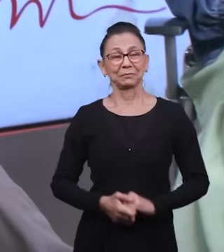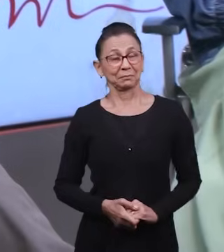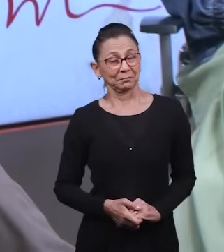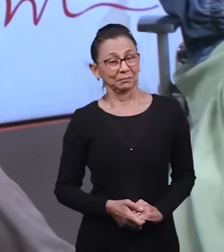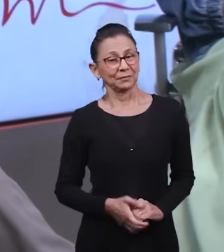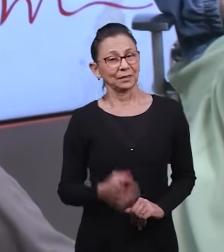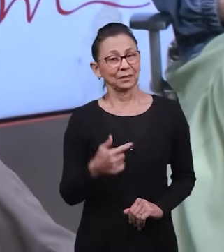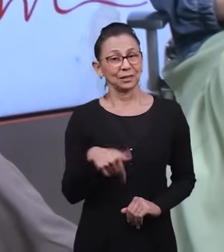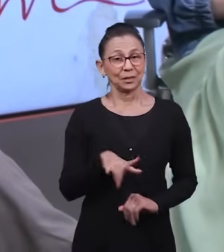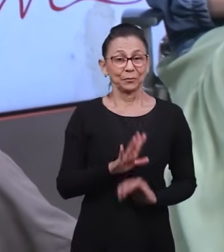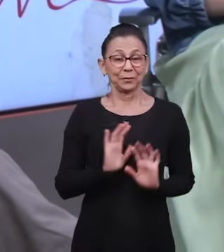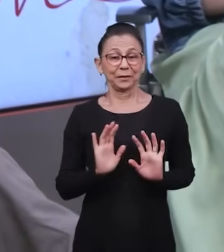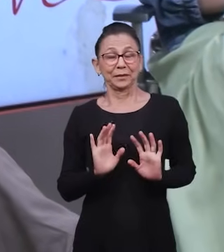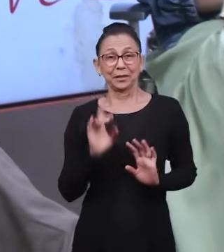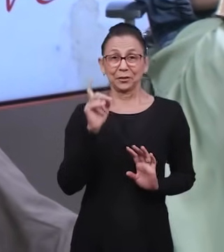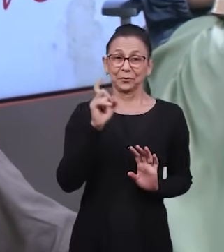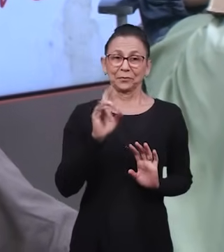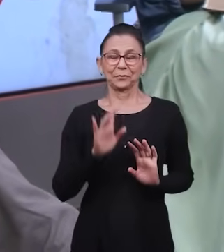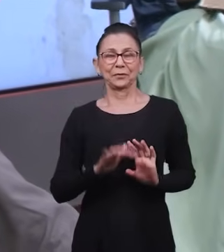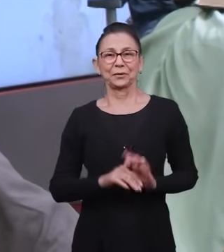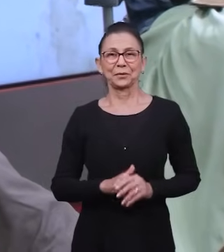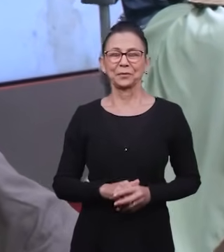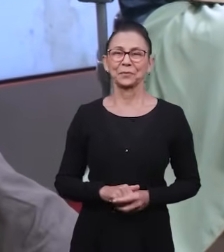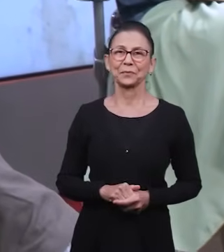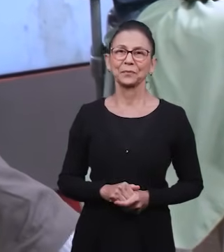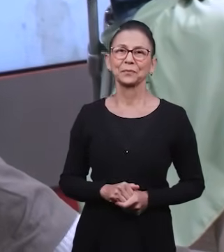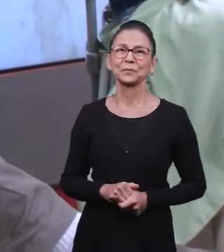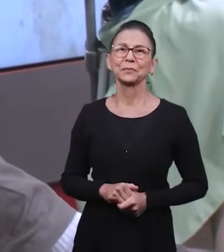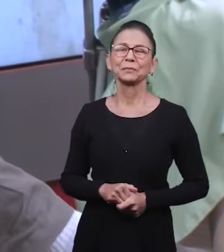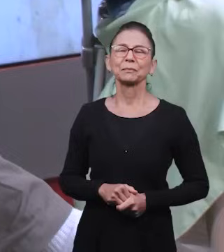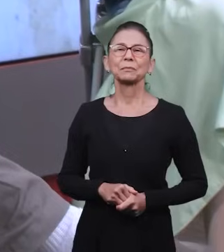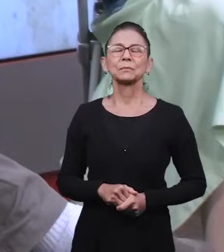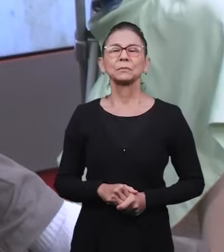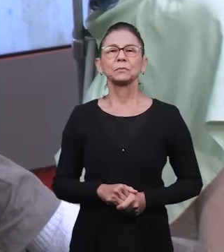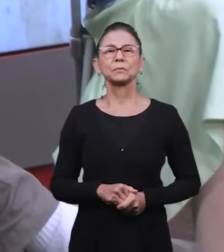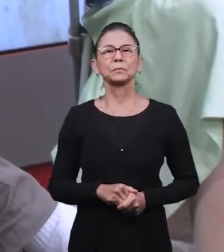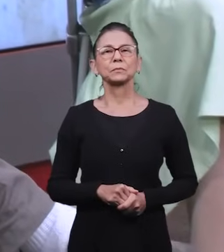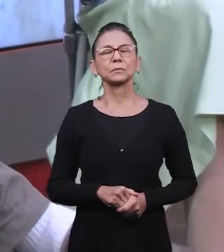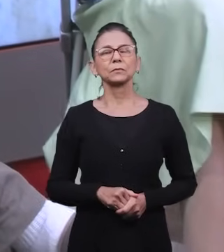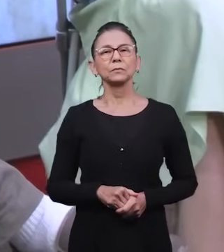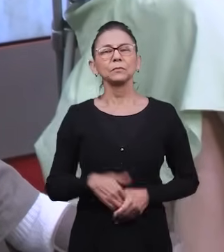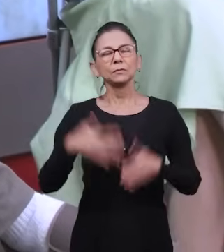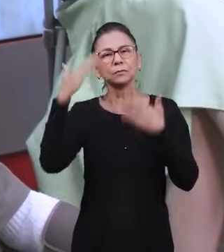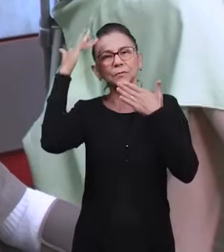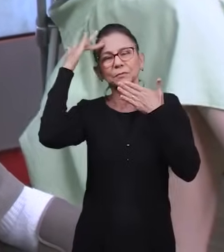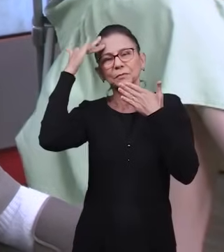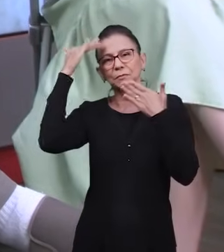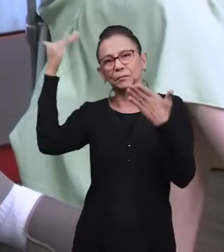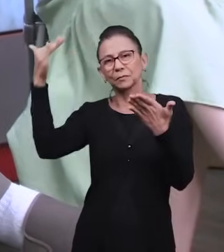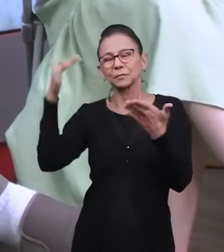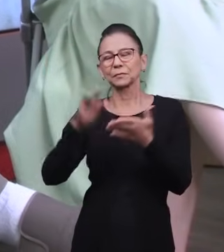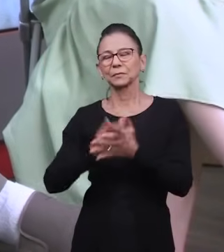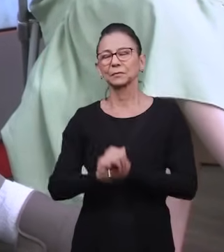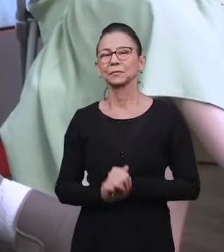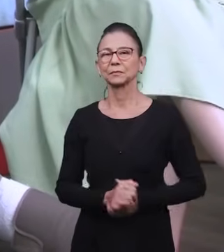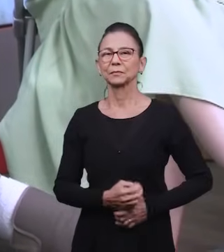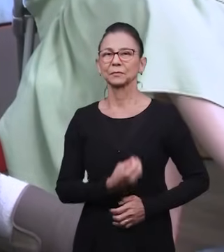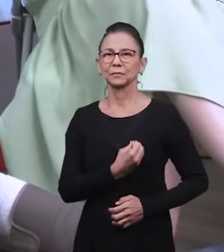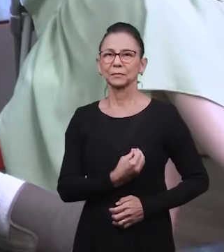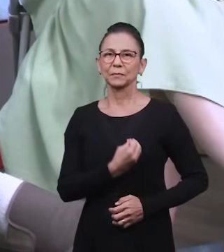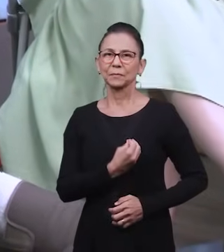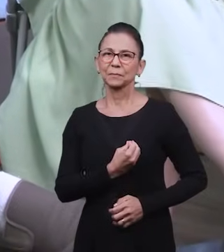por isso você vê, a gente sempre fica apertado, porque o nível de exigência aumenta. Aumenta. Alexandre, muito obrigado pela